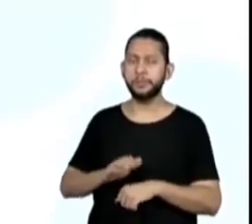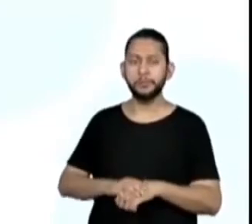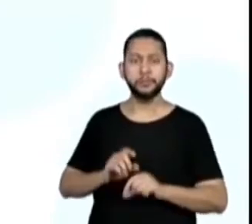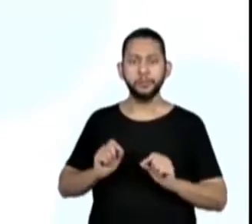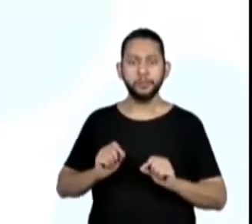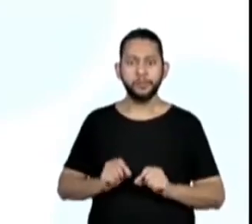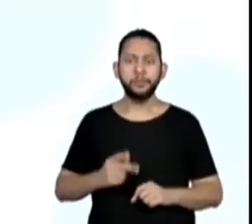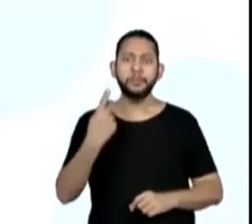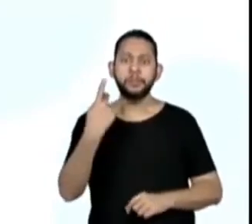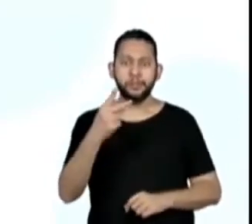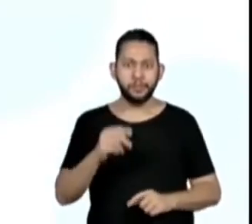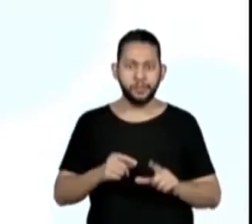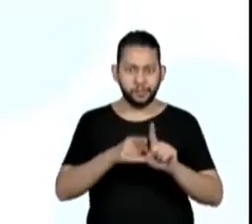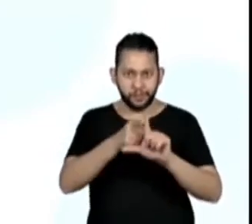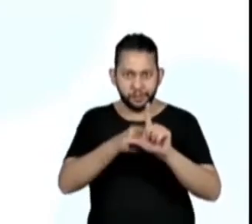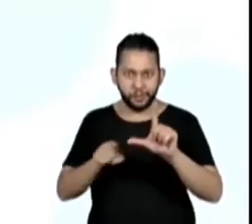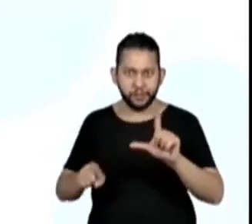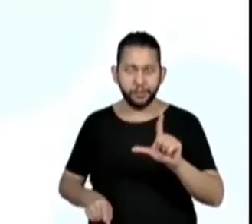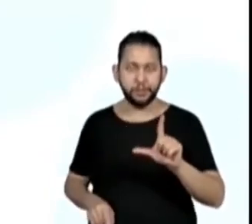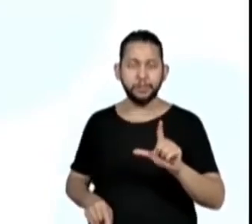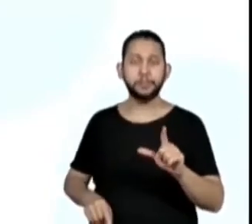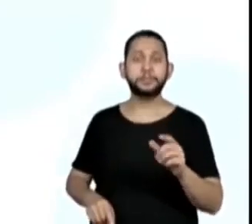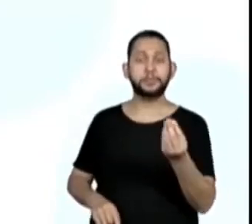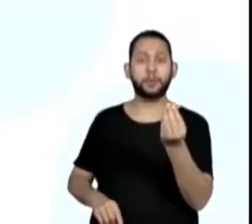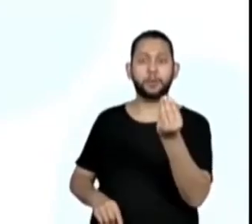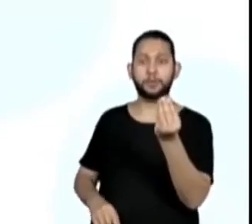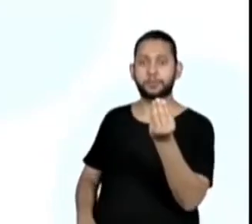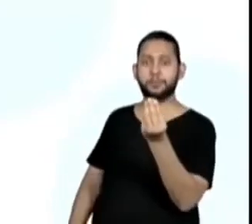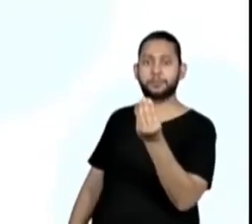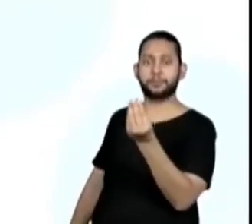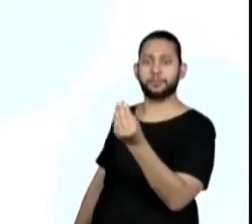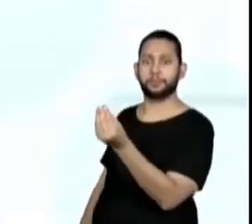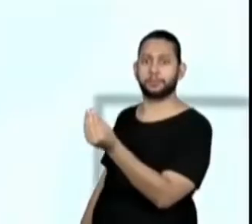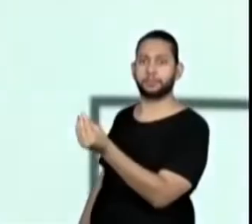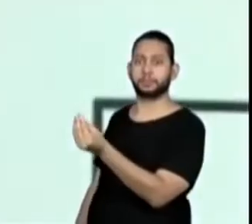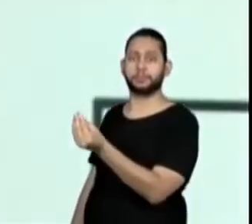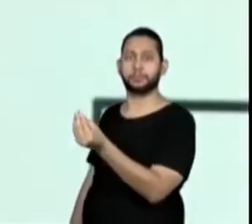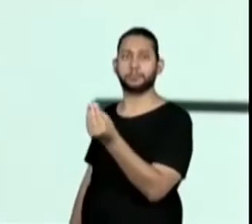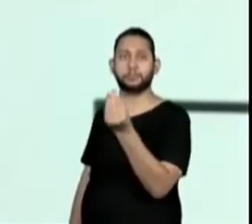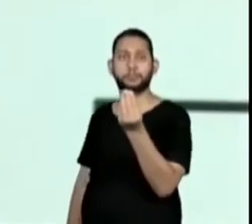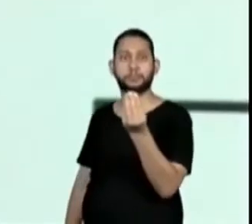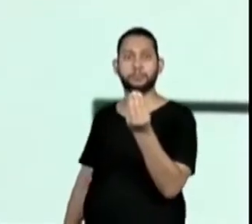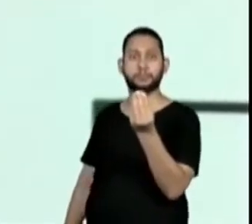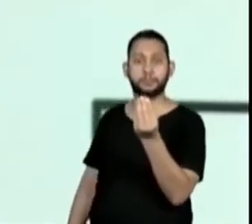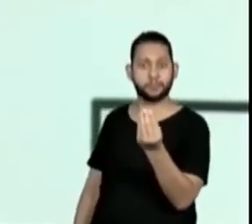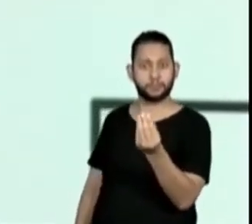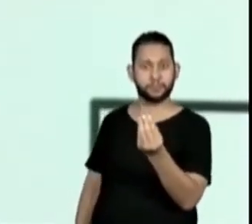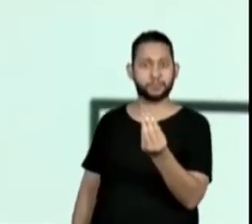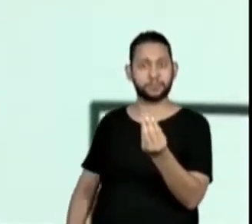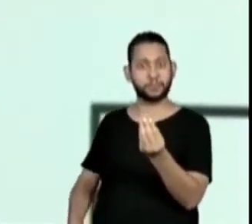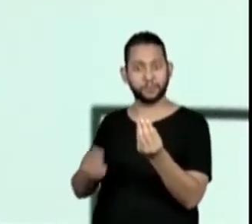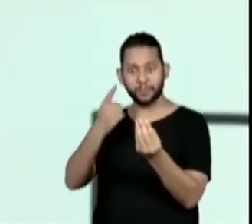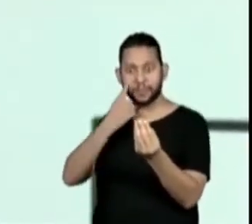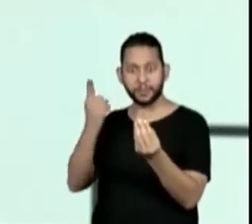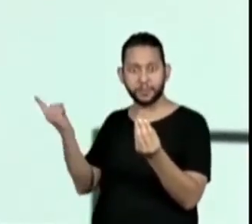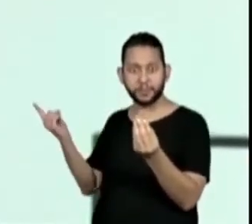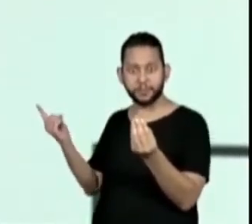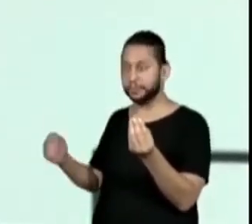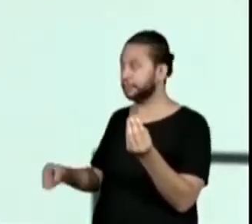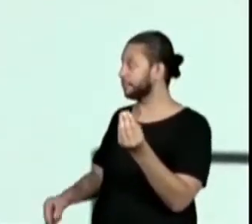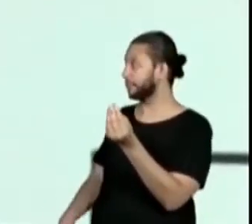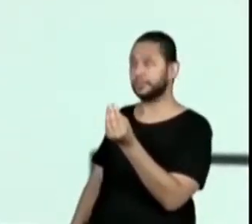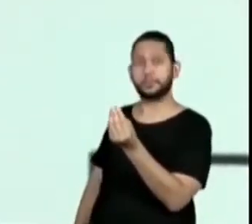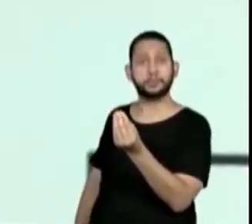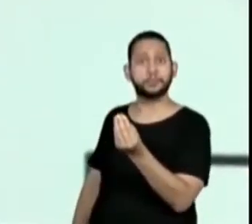Pega esse quadradinho. Você consegue filmar aqui minha mão, Wesley, por gentileza? Deixa eu ver ali. Isso, turma. Peguem